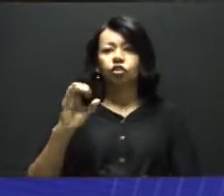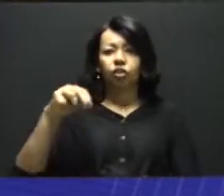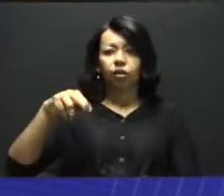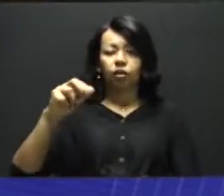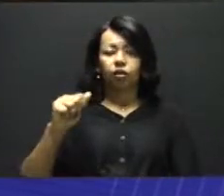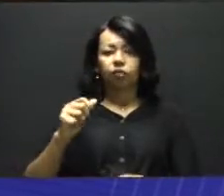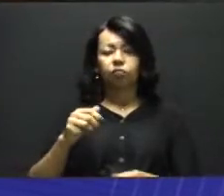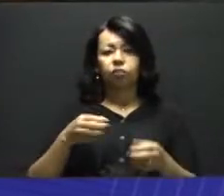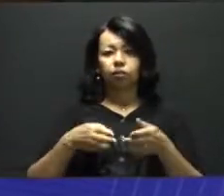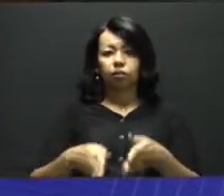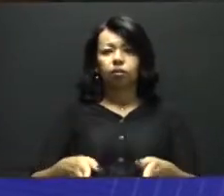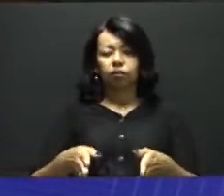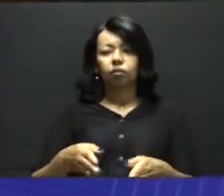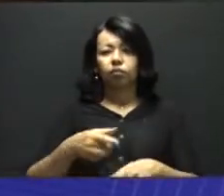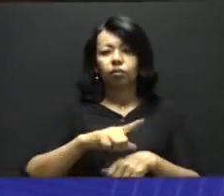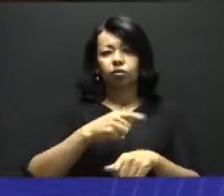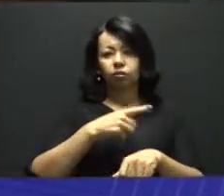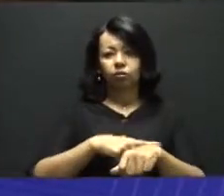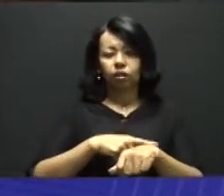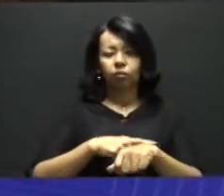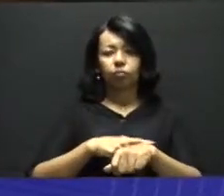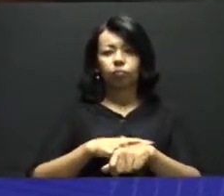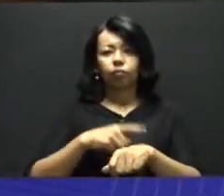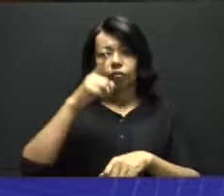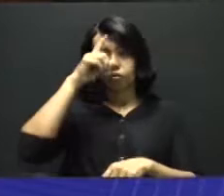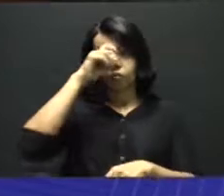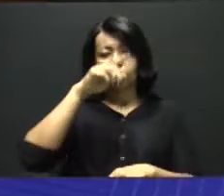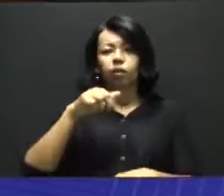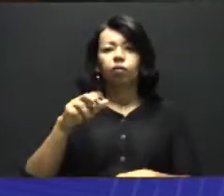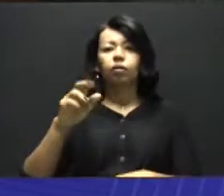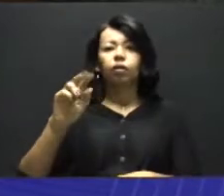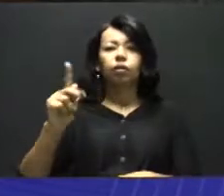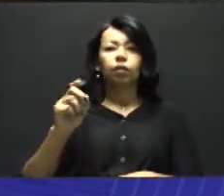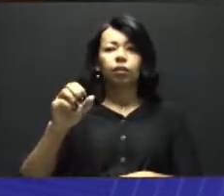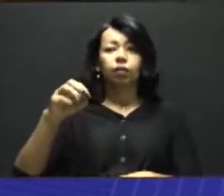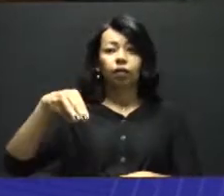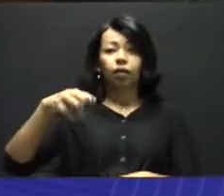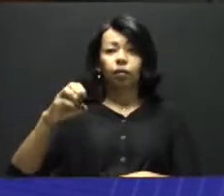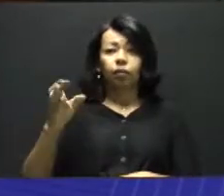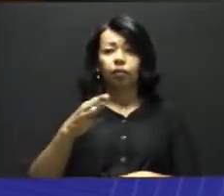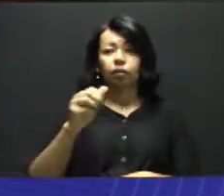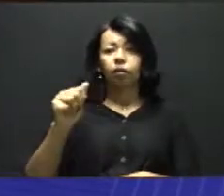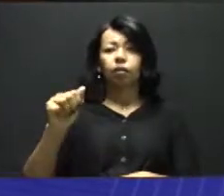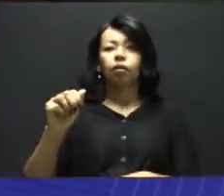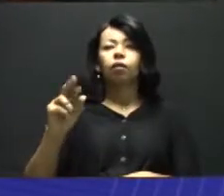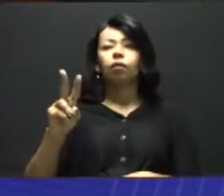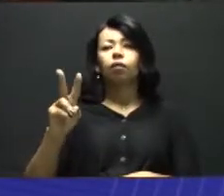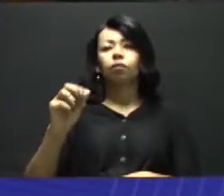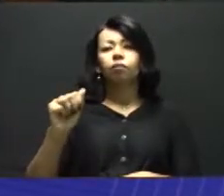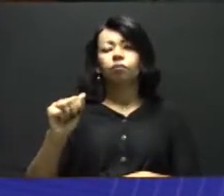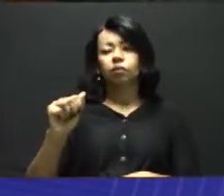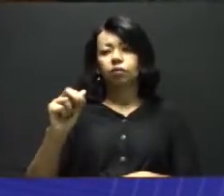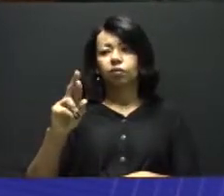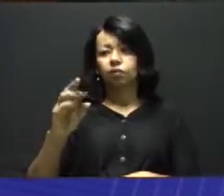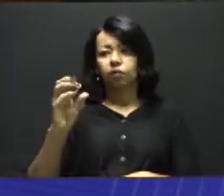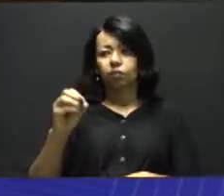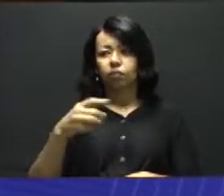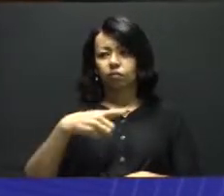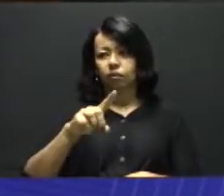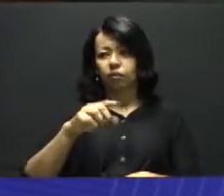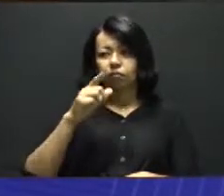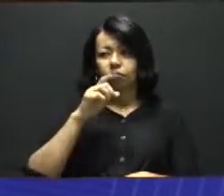2016 na maternidade do hospital guilherme álvaro em santos a bebê foi